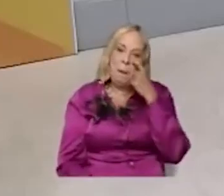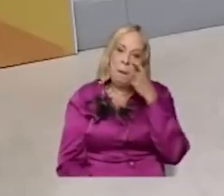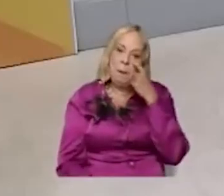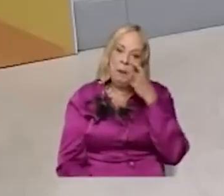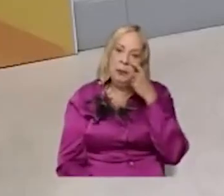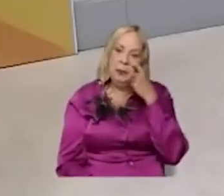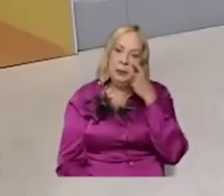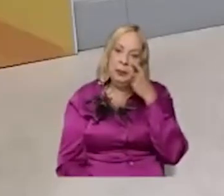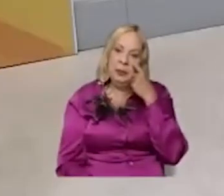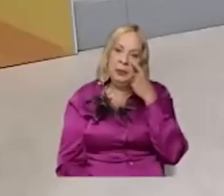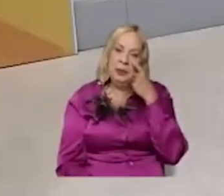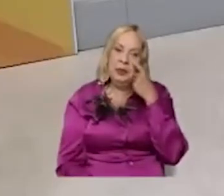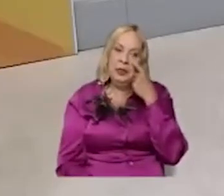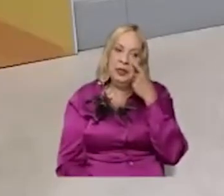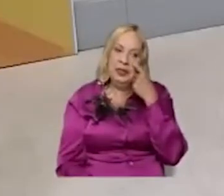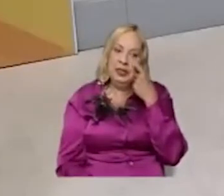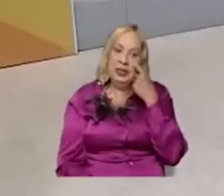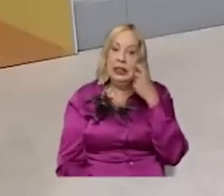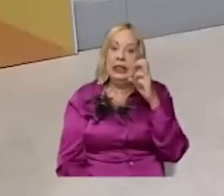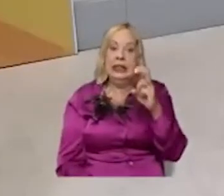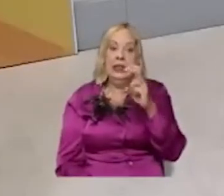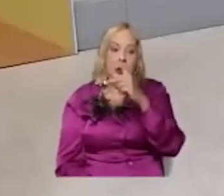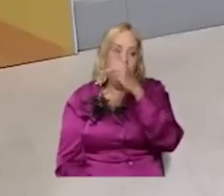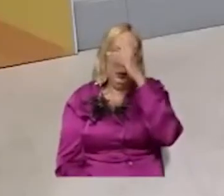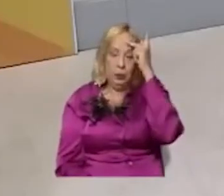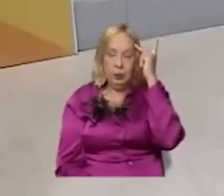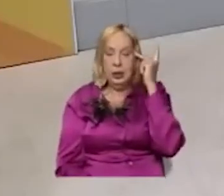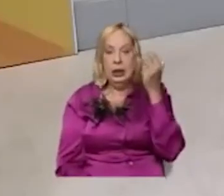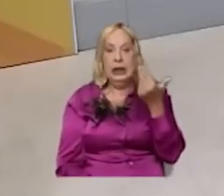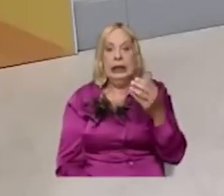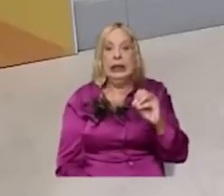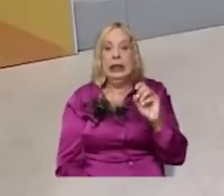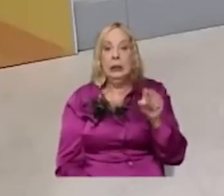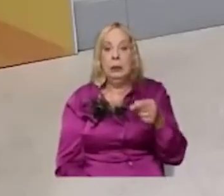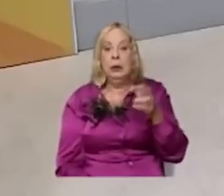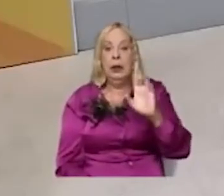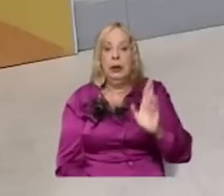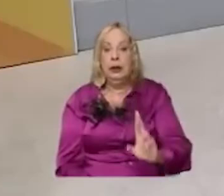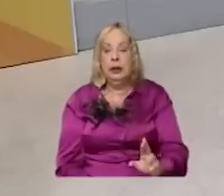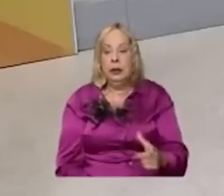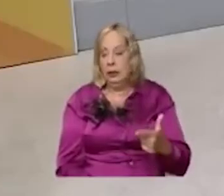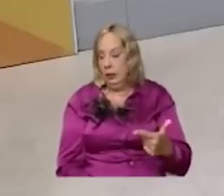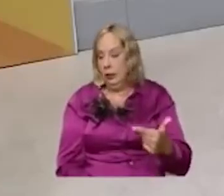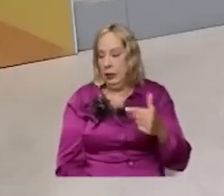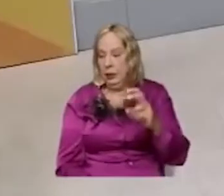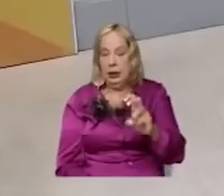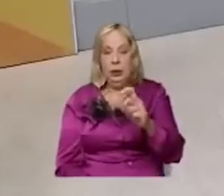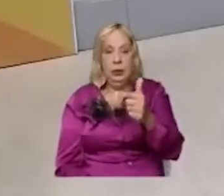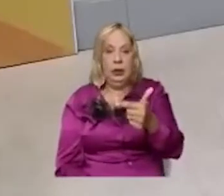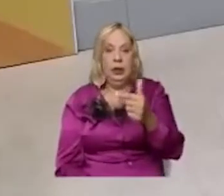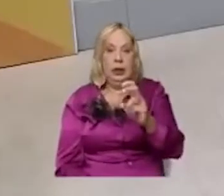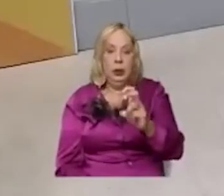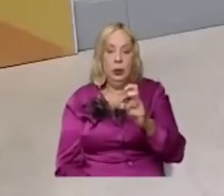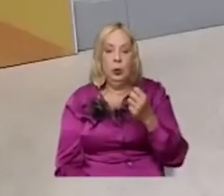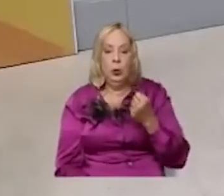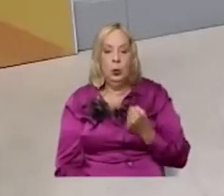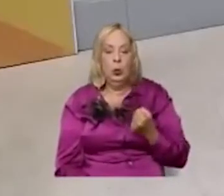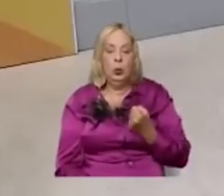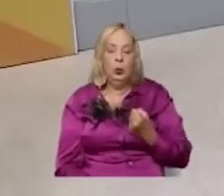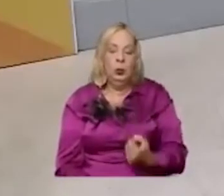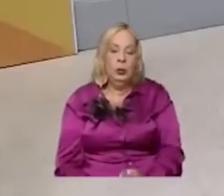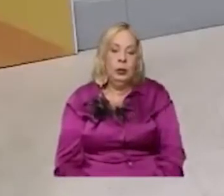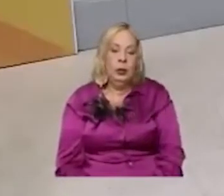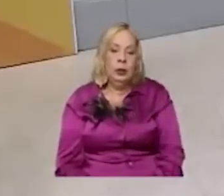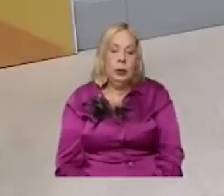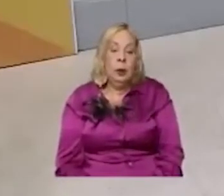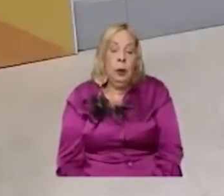decisiva. Temos aí 5 candidatos esperando o prêmio de 10 mil reais. Saiu a bolinha de número 25. 25, decide,